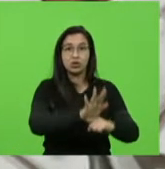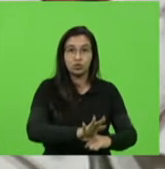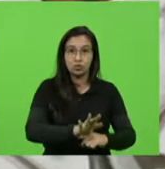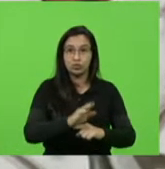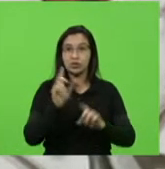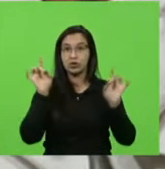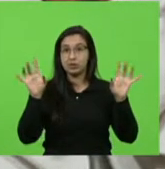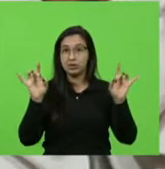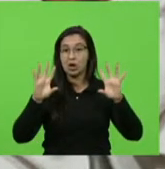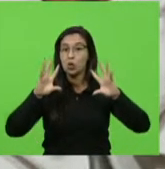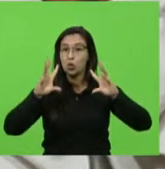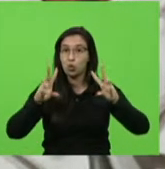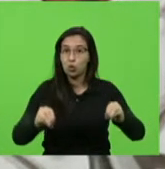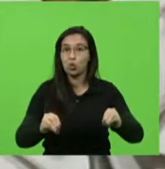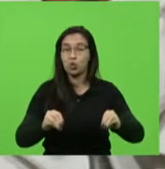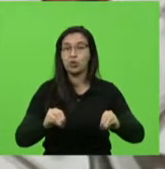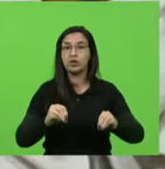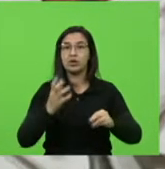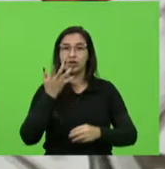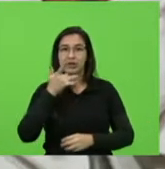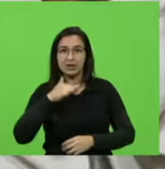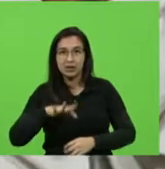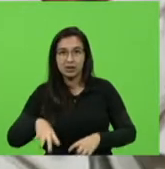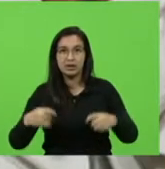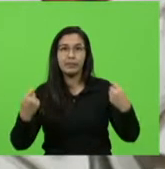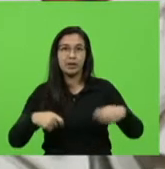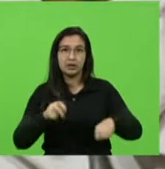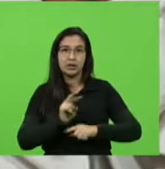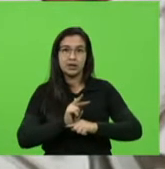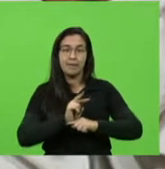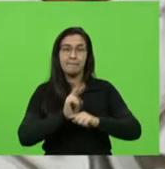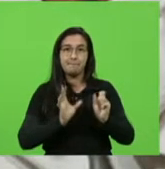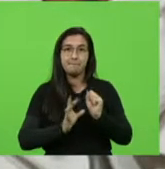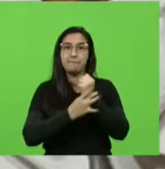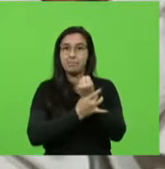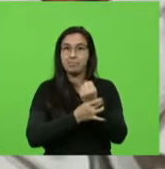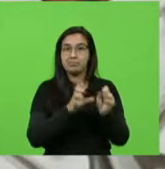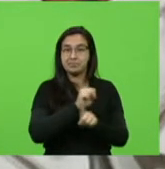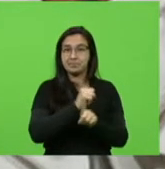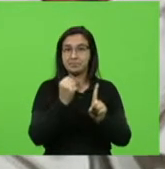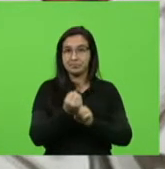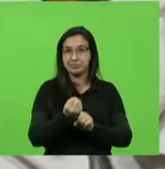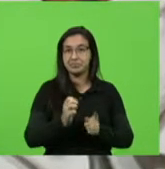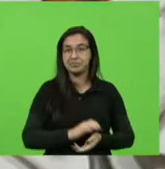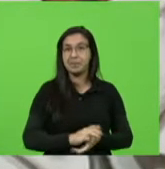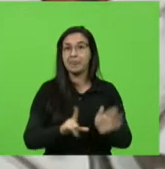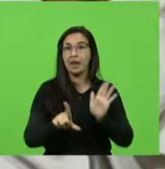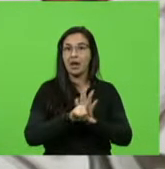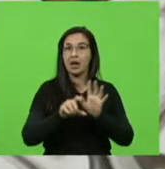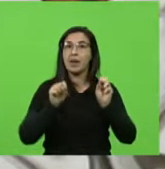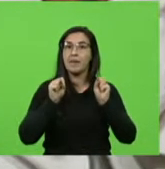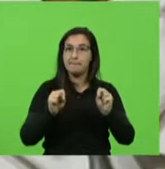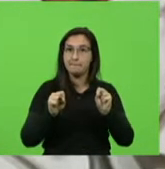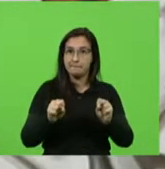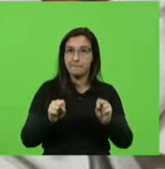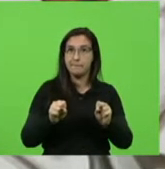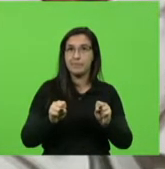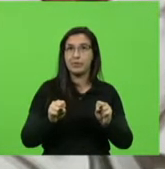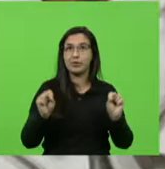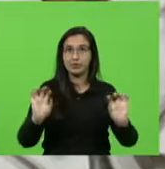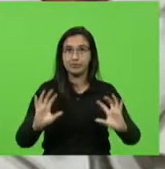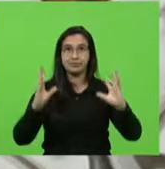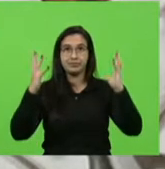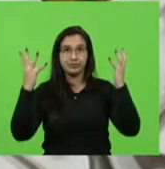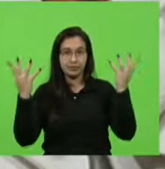as crianças gozam da mesma proteção social. Olha o que diz mais. A lei pode submeter espetáculos públicos à censura prévia com o objetivo